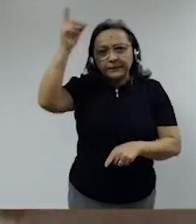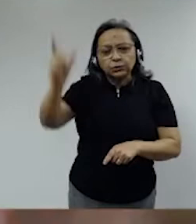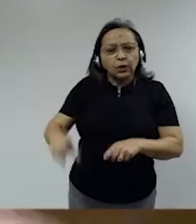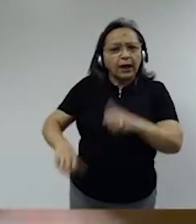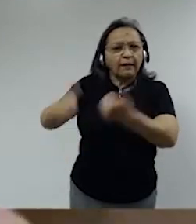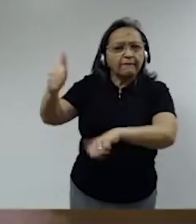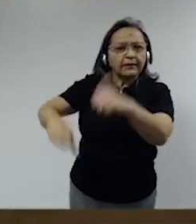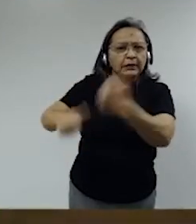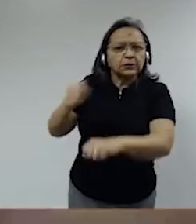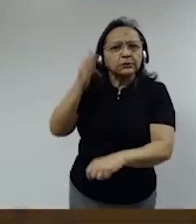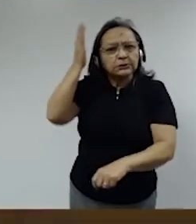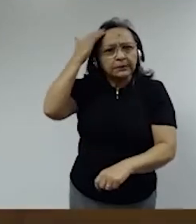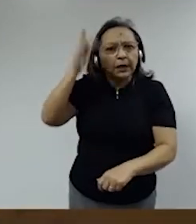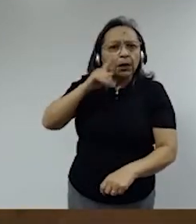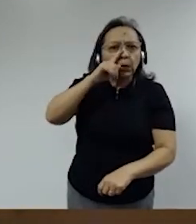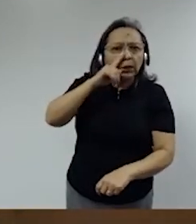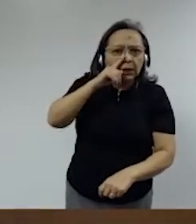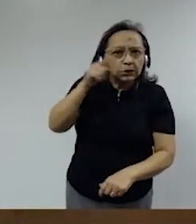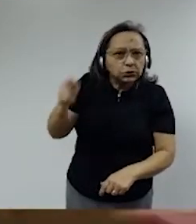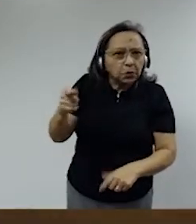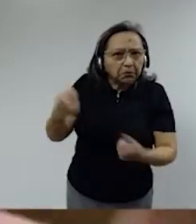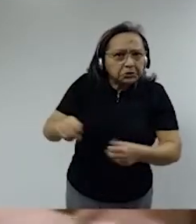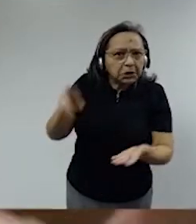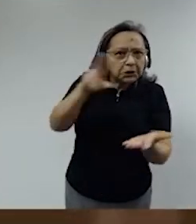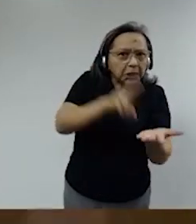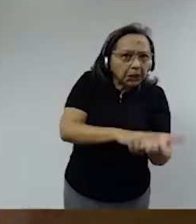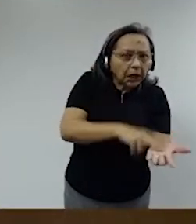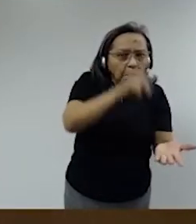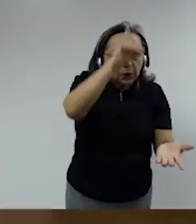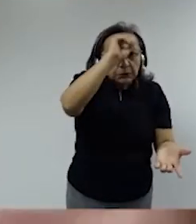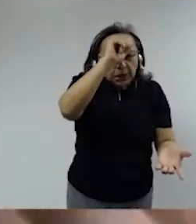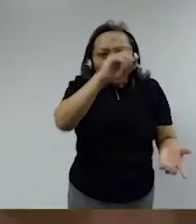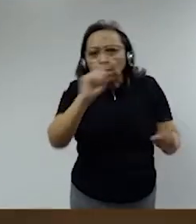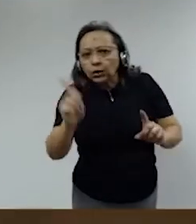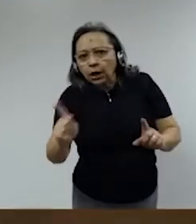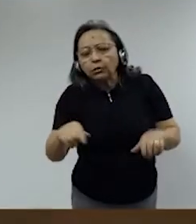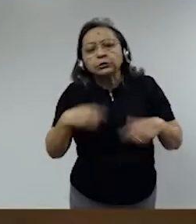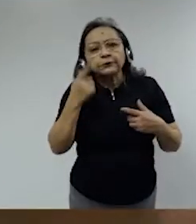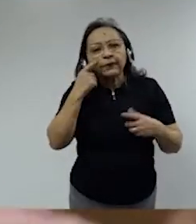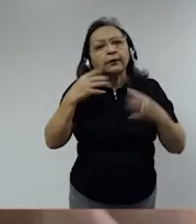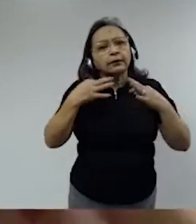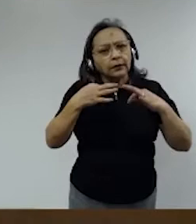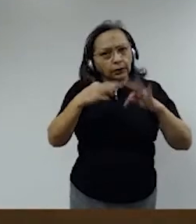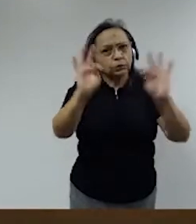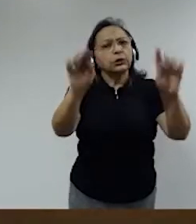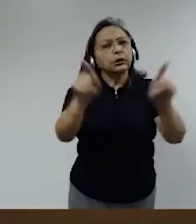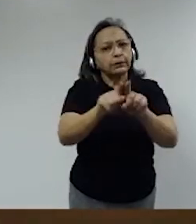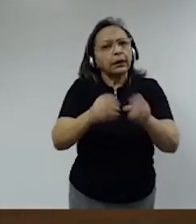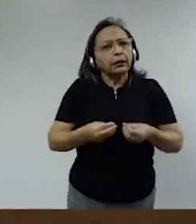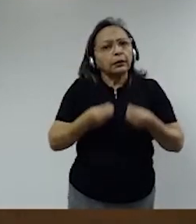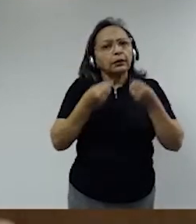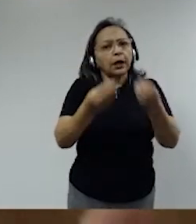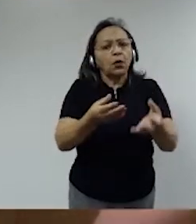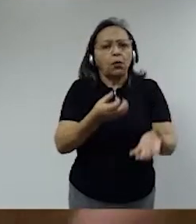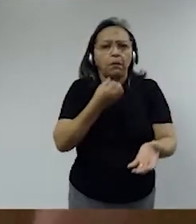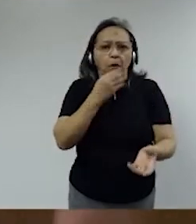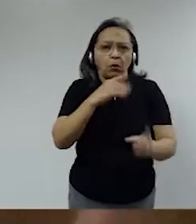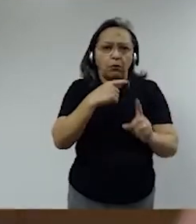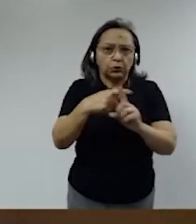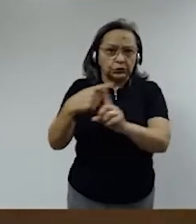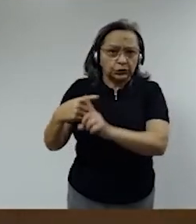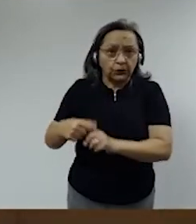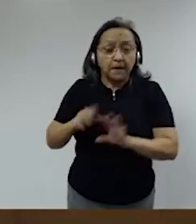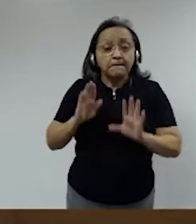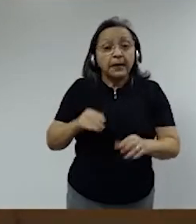né? Vendo o risco para fins de internação e UTI. Então, você vê que a tecnologia, ela trouxe muitos benefícios, mas ela precisa